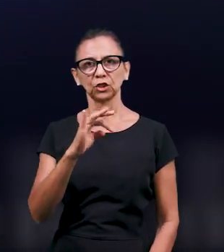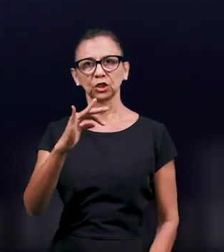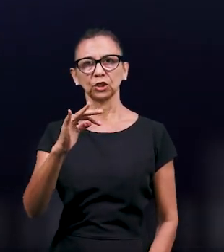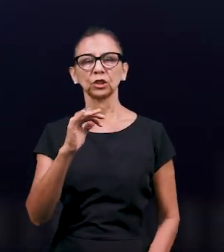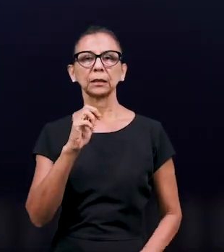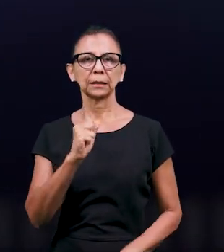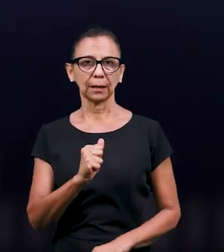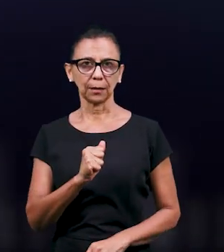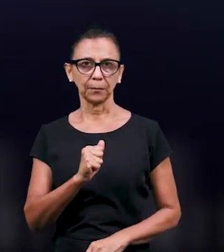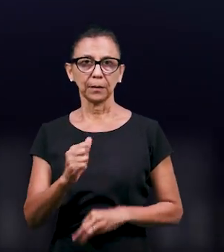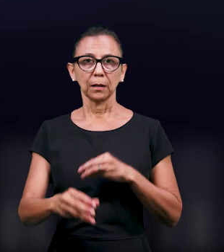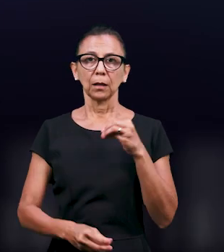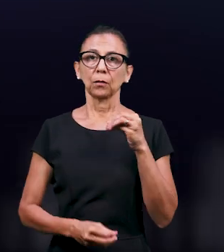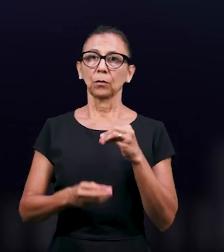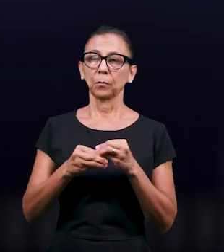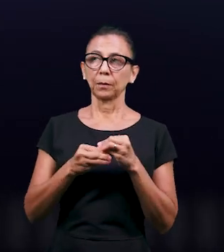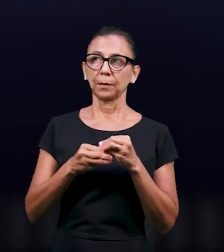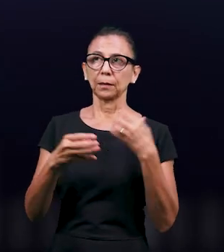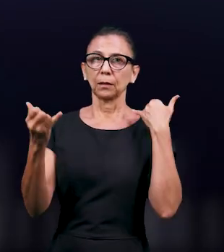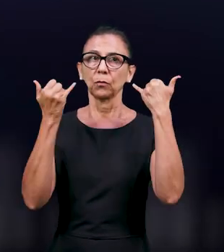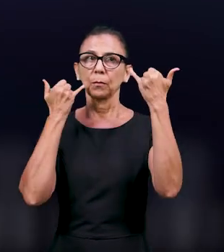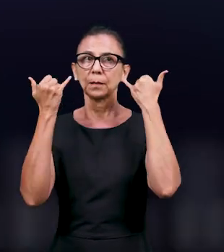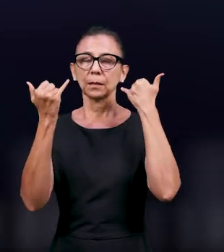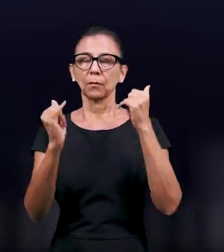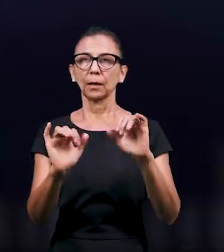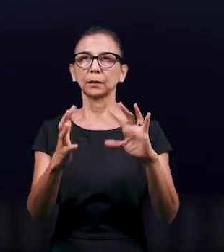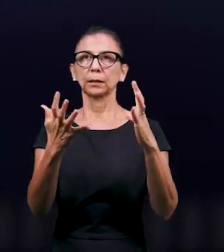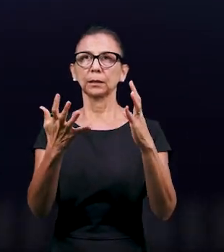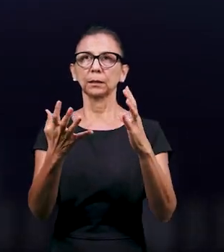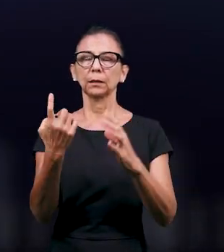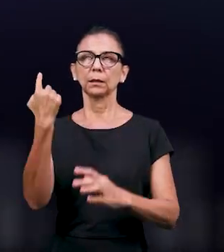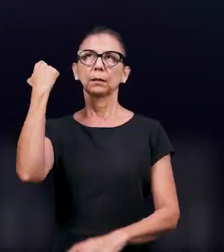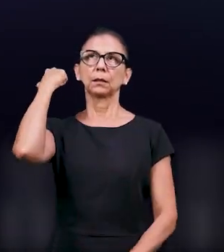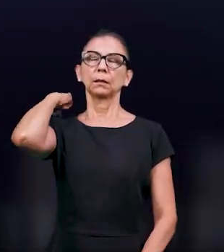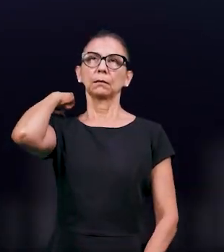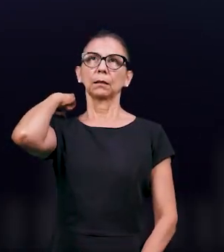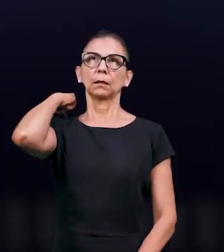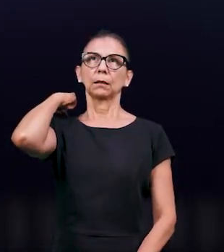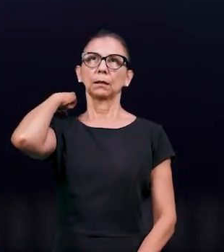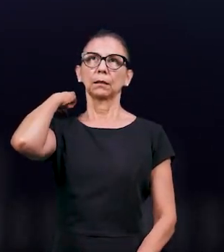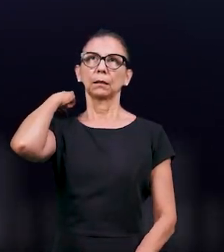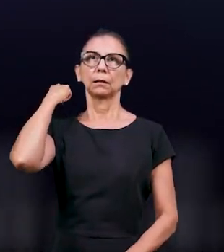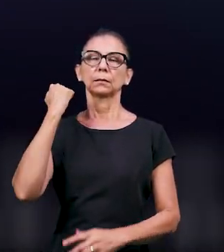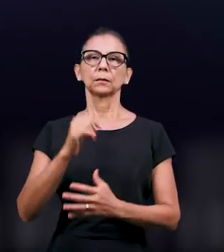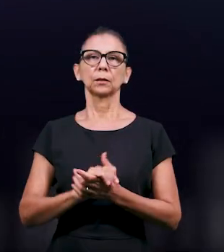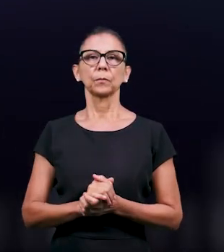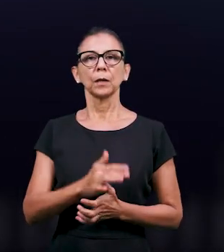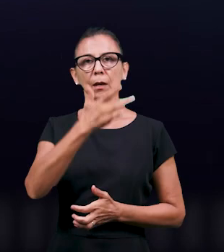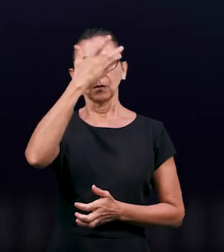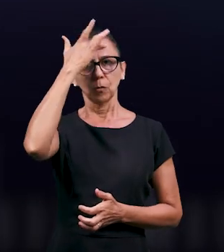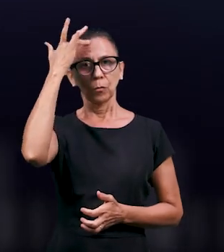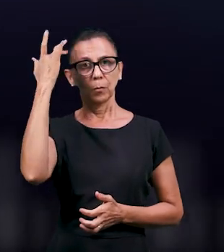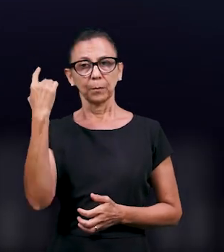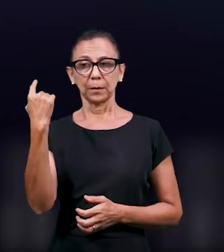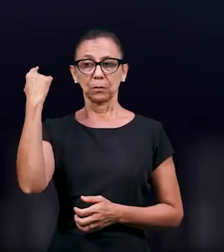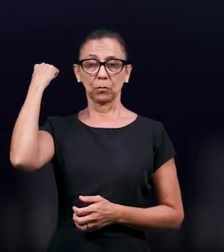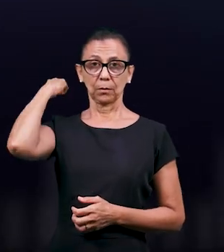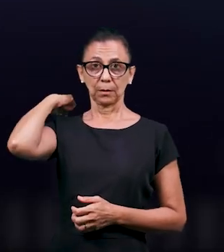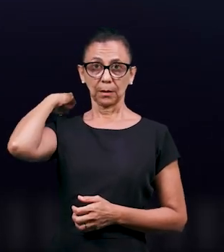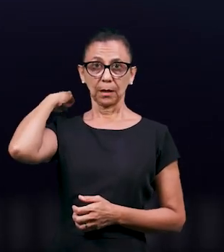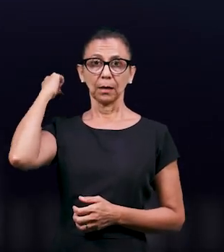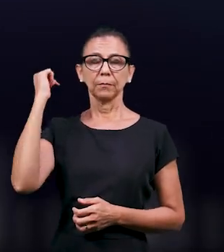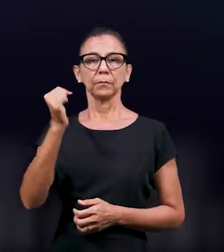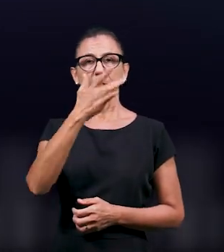a informação que o surdo cego está recebendo pela mão. Então, são aquelas informações que o surdo recebe pelas expressões